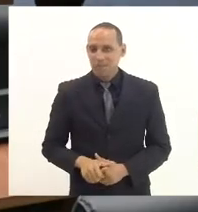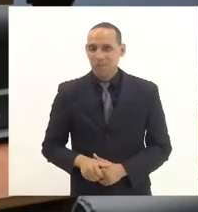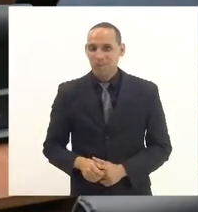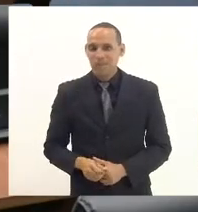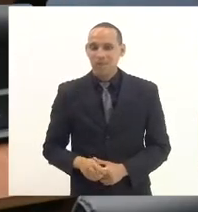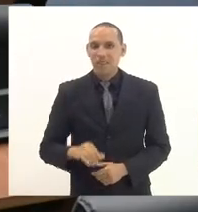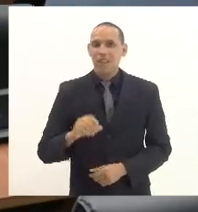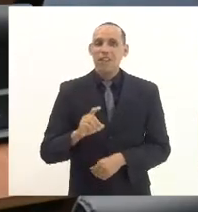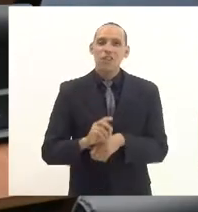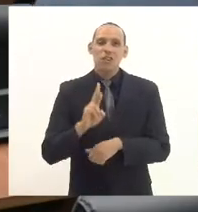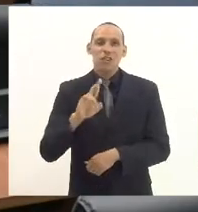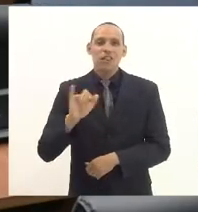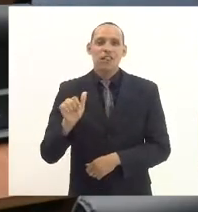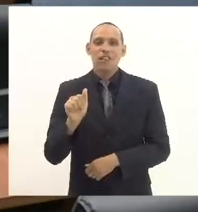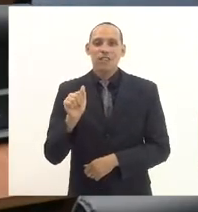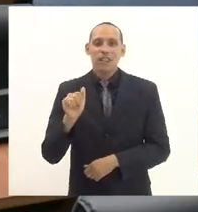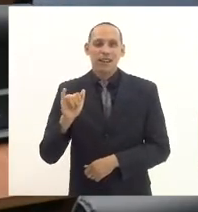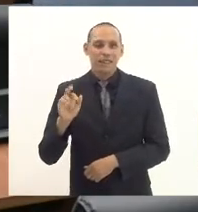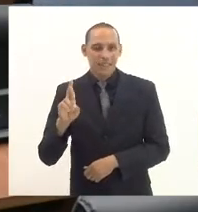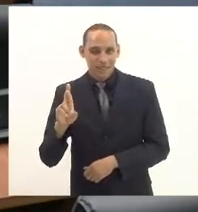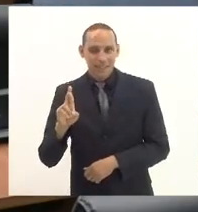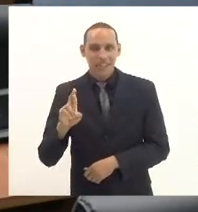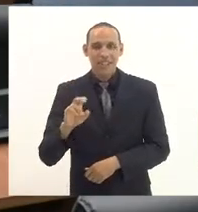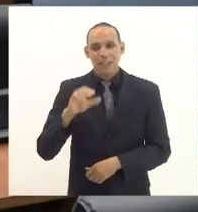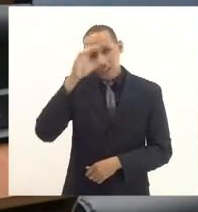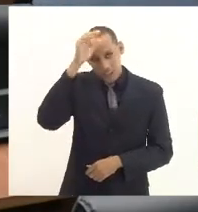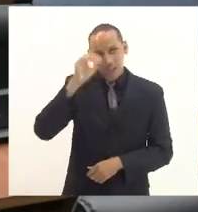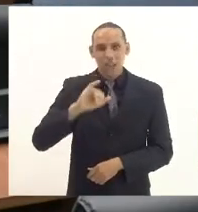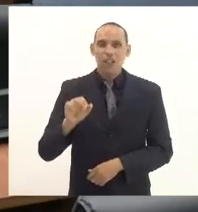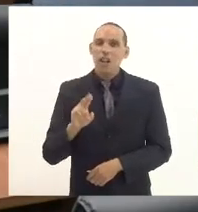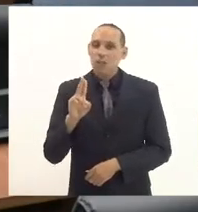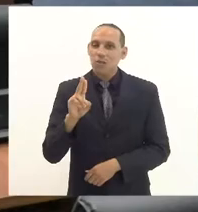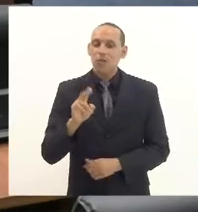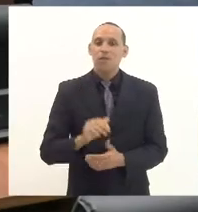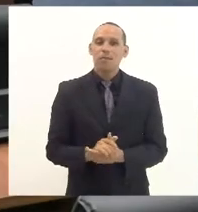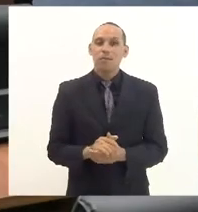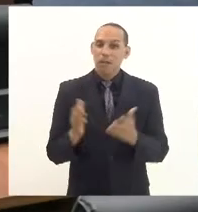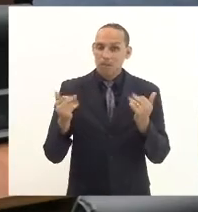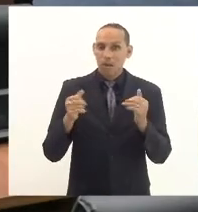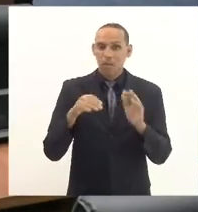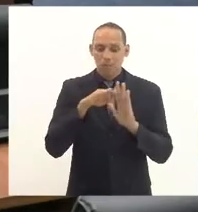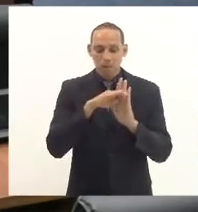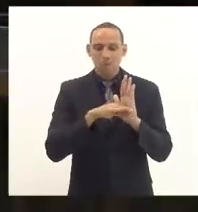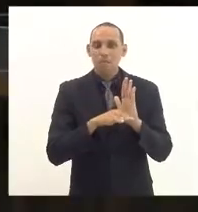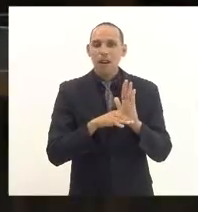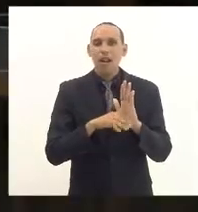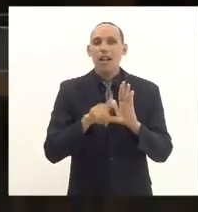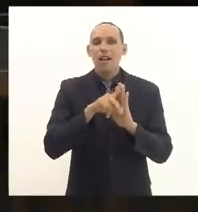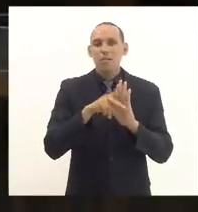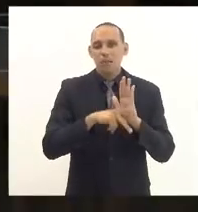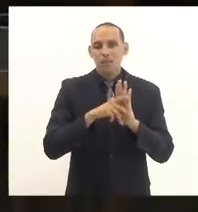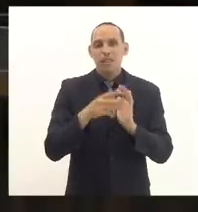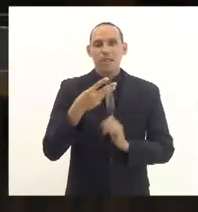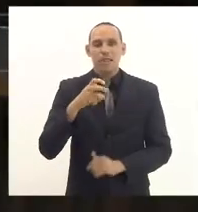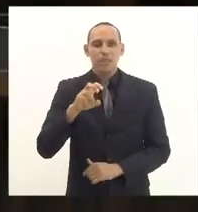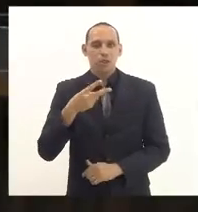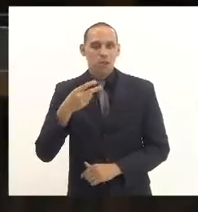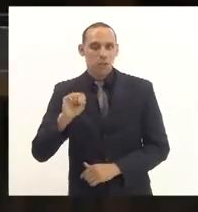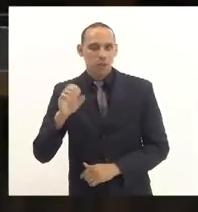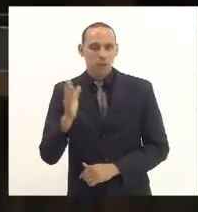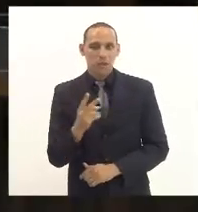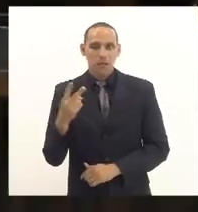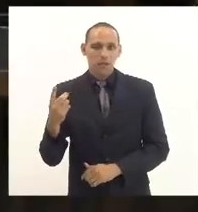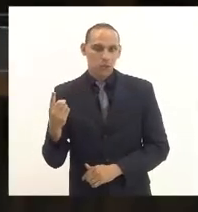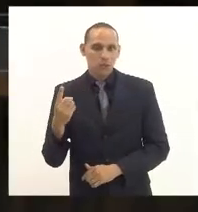Doutor Jair Bittencourt, tia Ju, vamos à pauta. Projeto de lei 3528, de 21, de